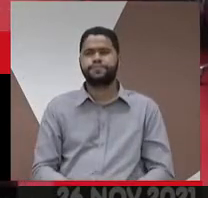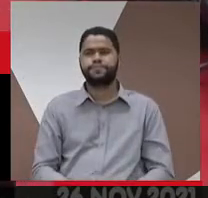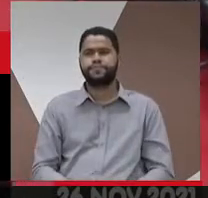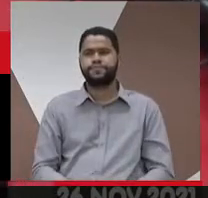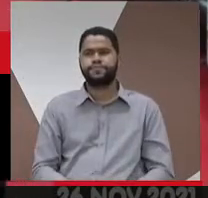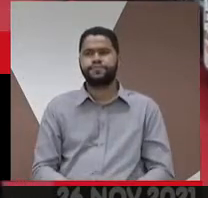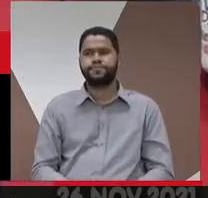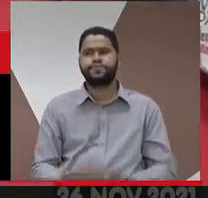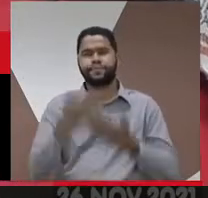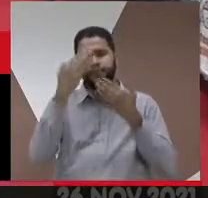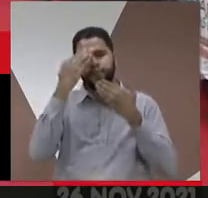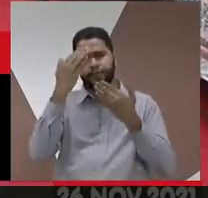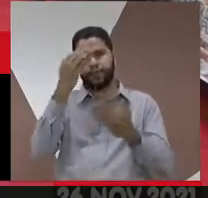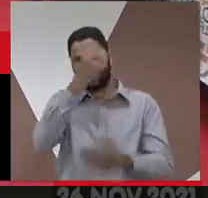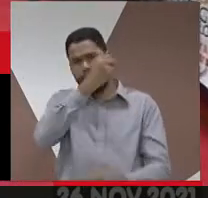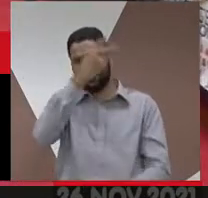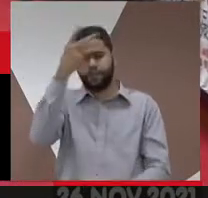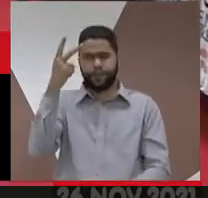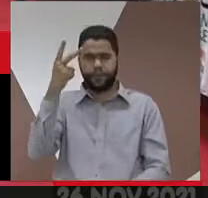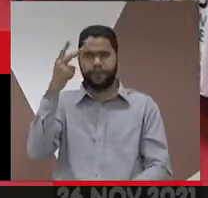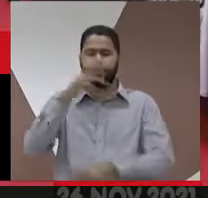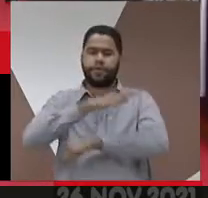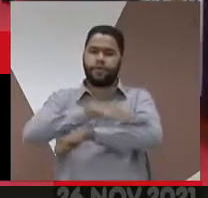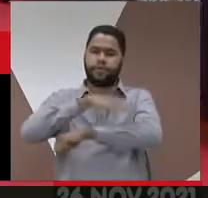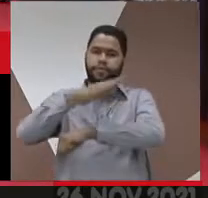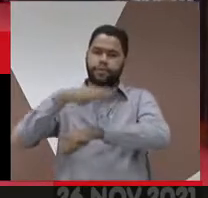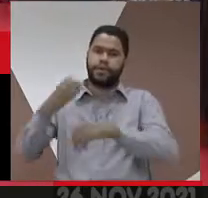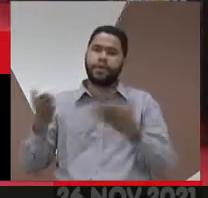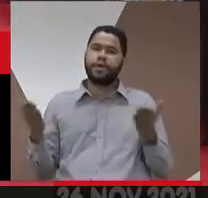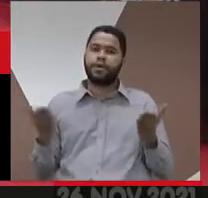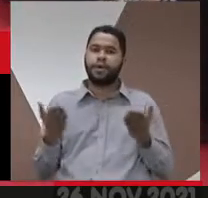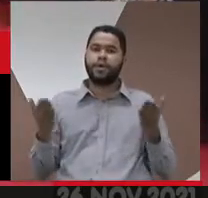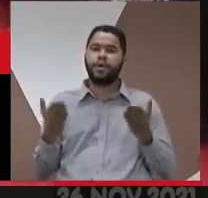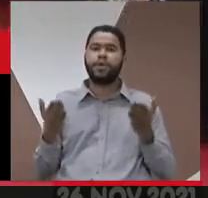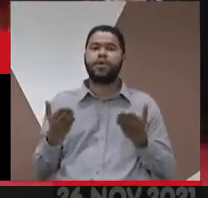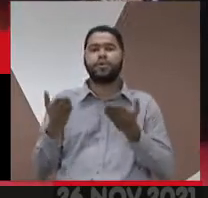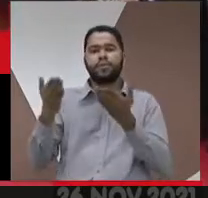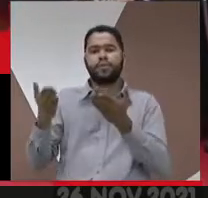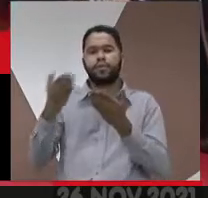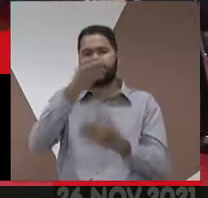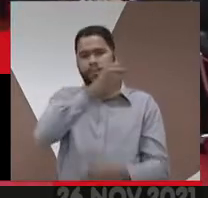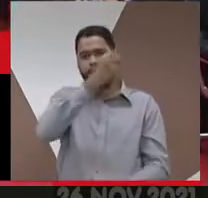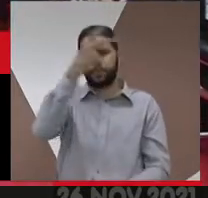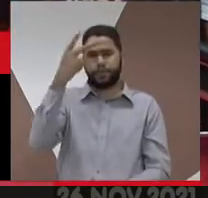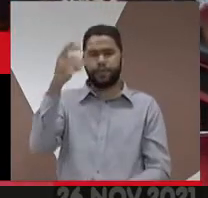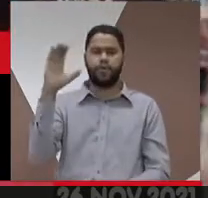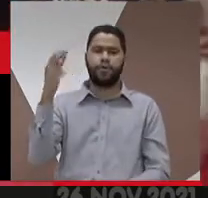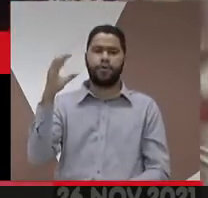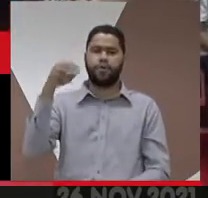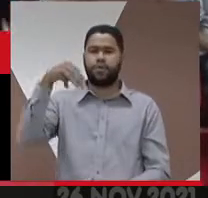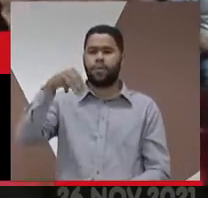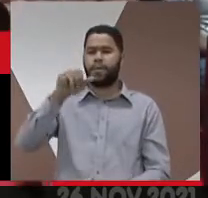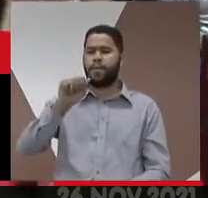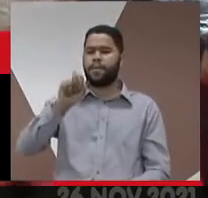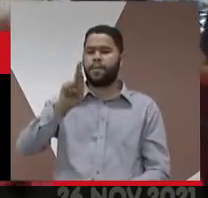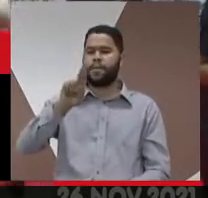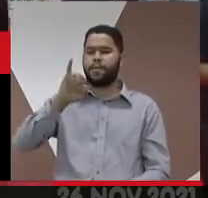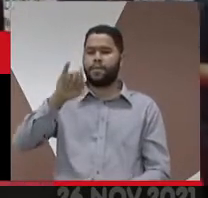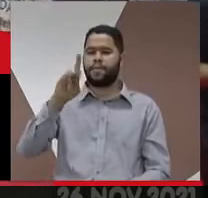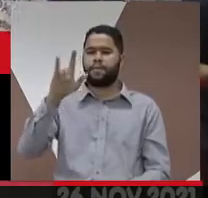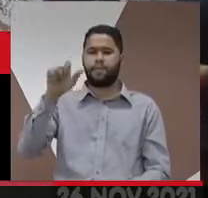Obrigado, prefeito Neném da Asa de Brumadinho. Passamos agora a palavra à prefeita de Contagem, Marília